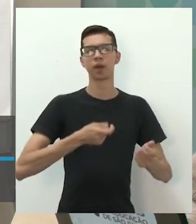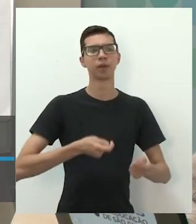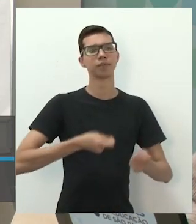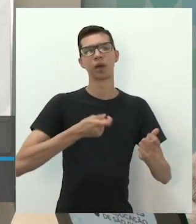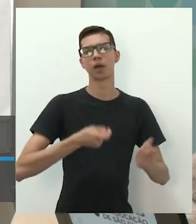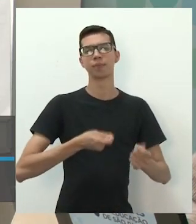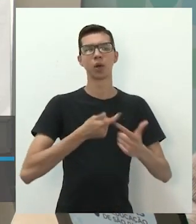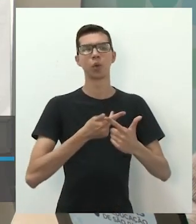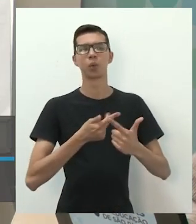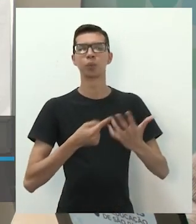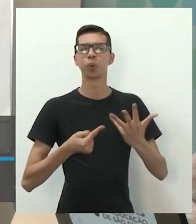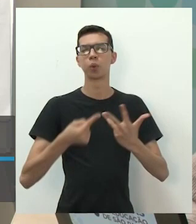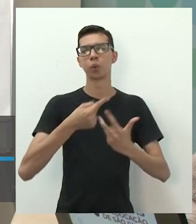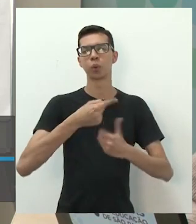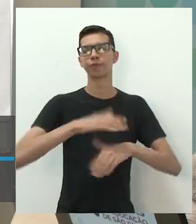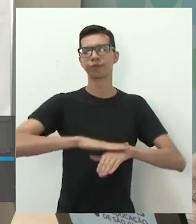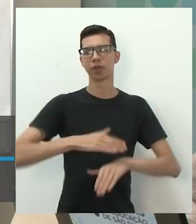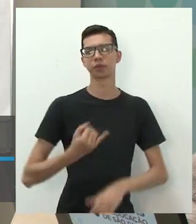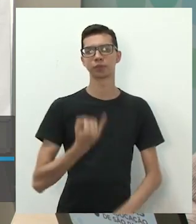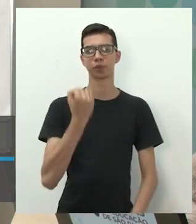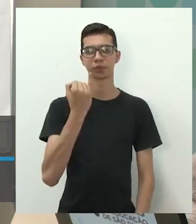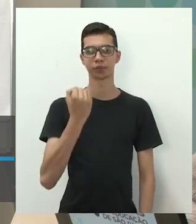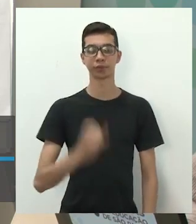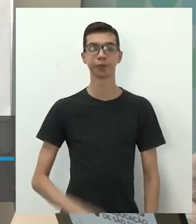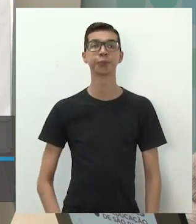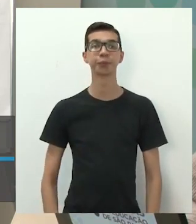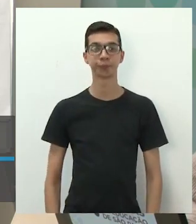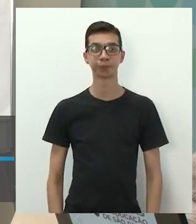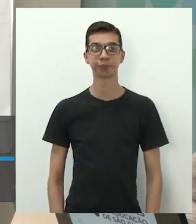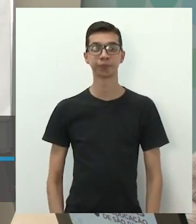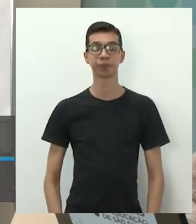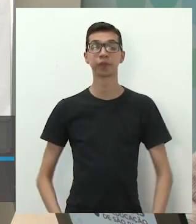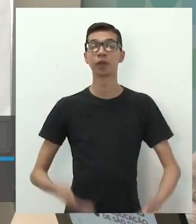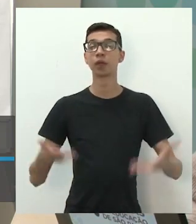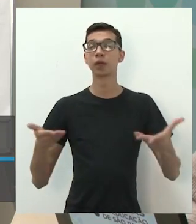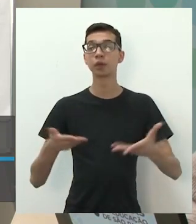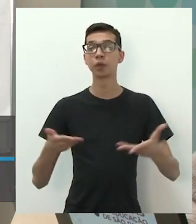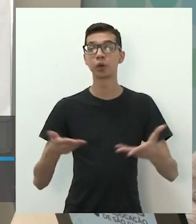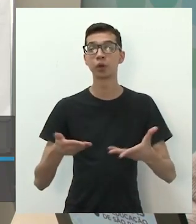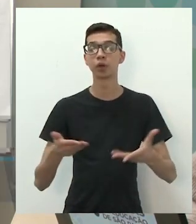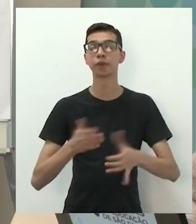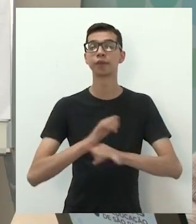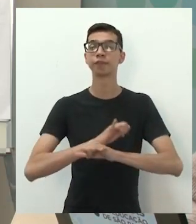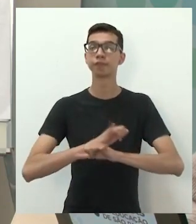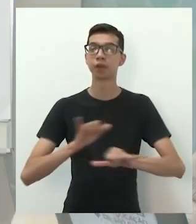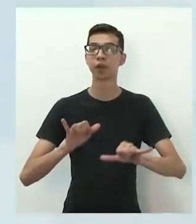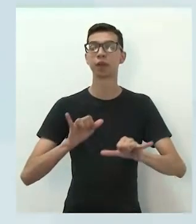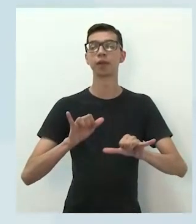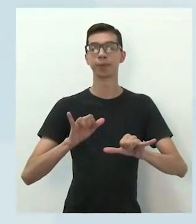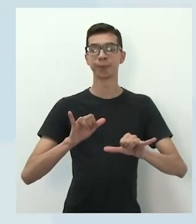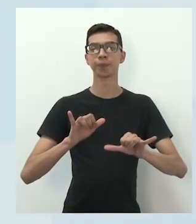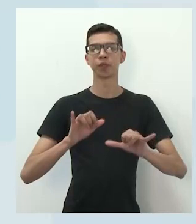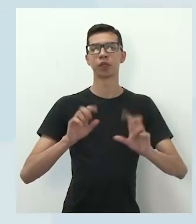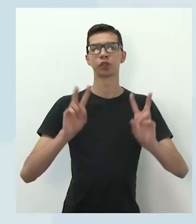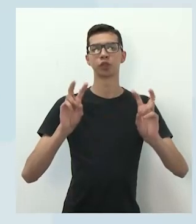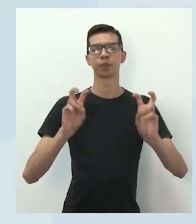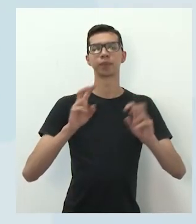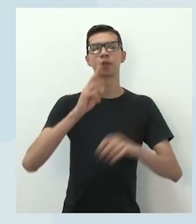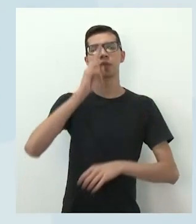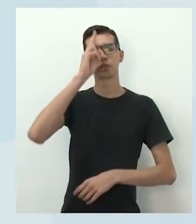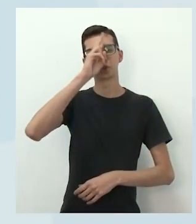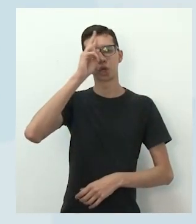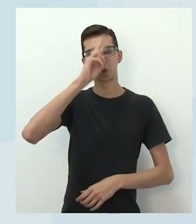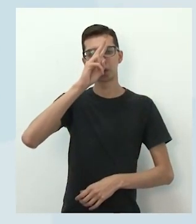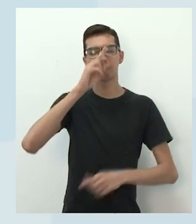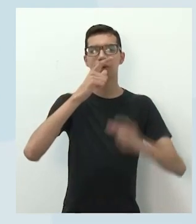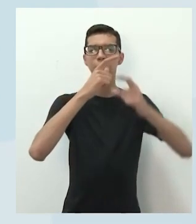Então, as finalidades aí eram outras. Vamos lá. Vamos falar um pouquinho das HQs ou das histórias em quadrinhos. O ser humano sempre gostou e continua